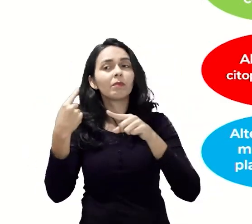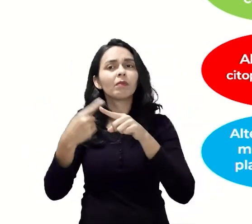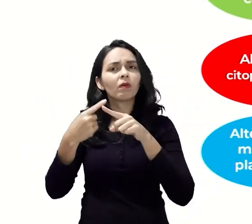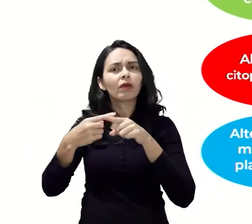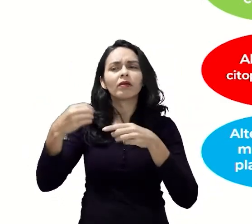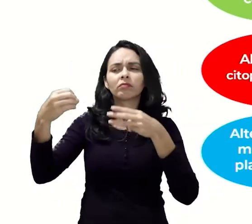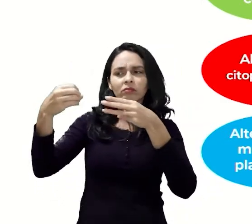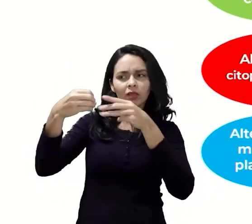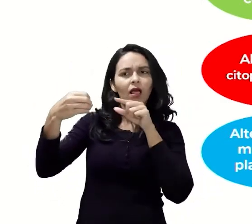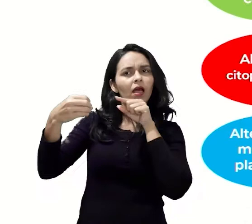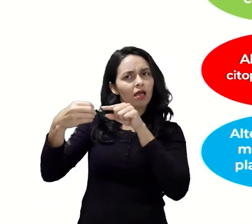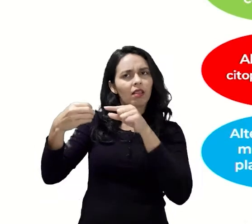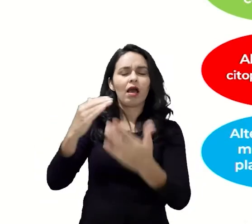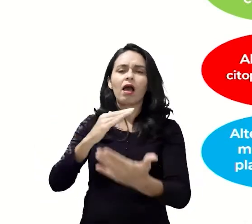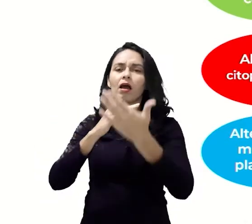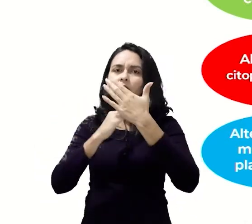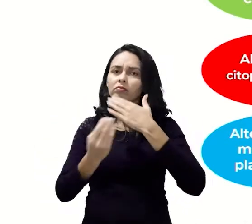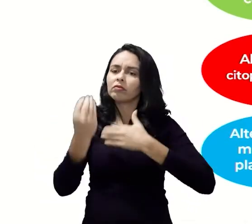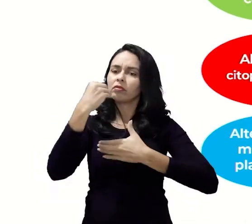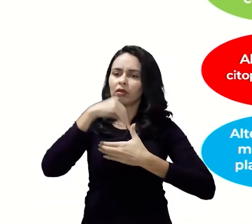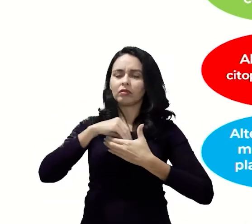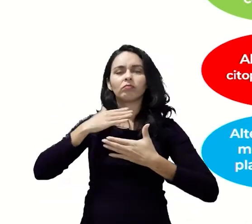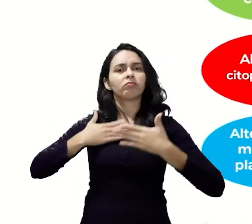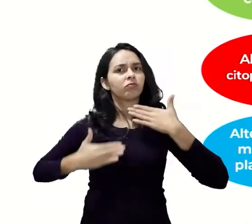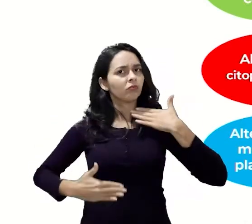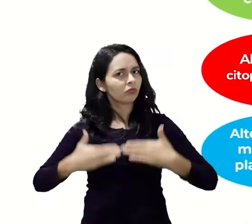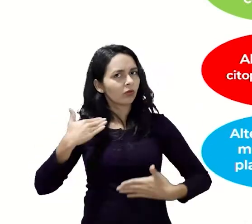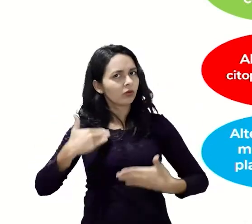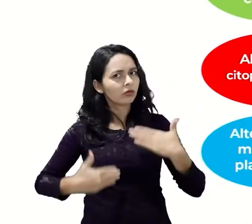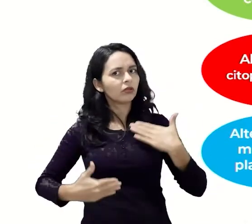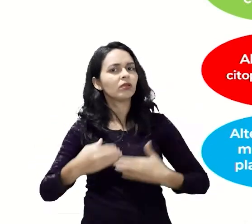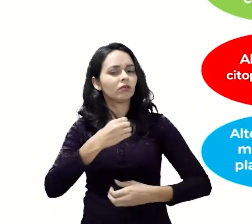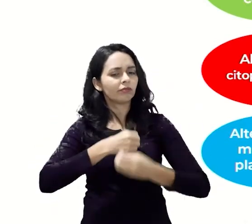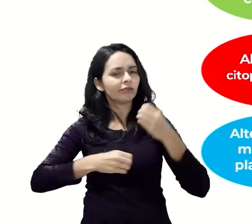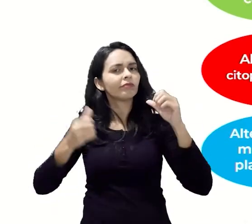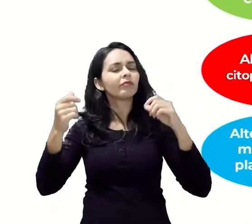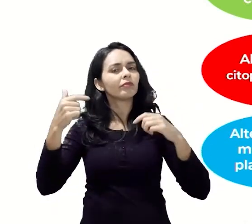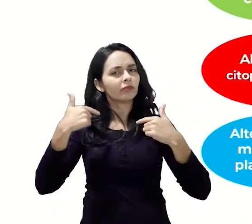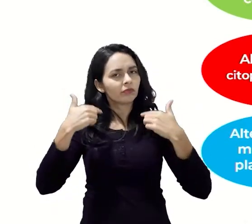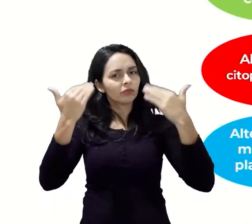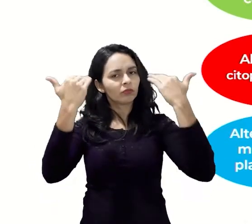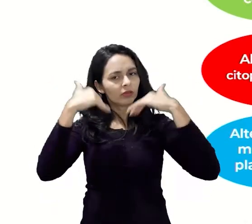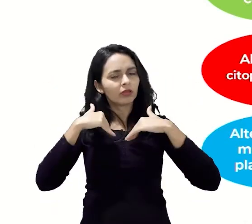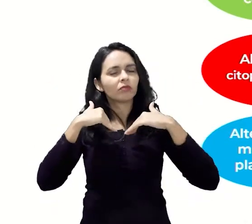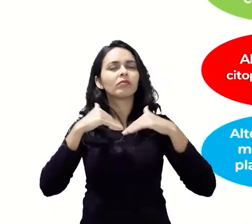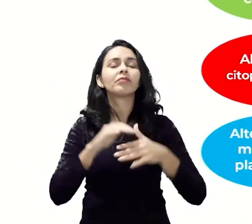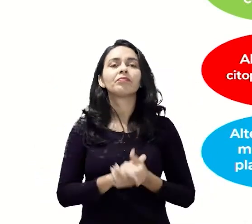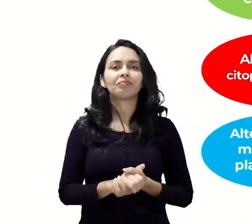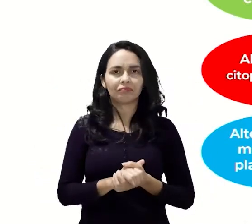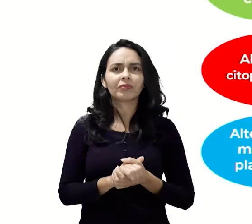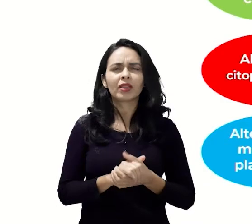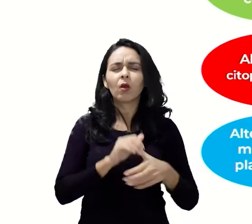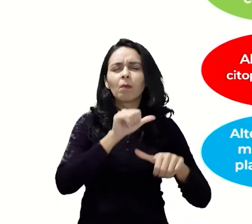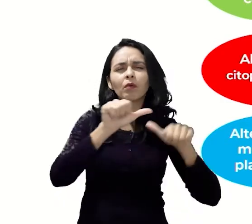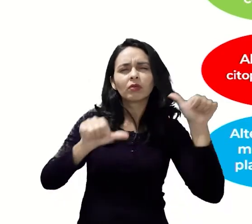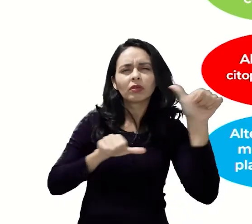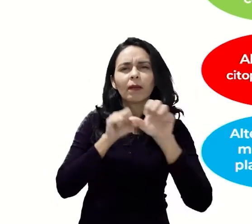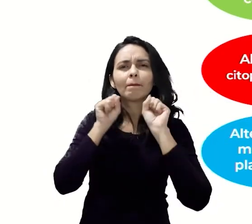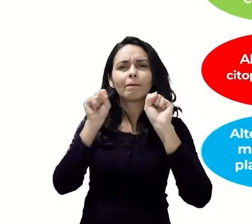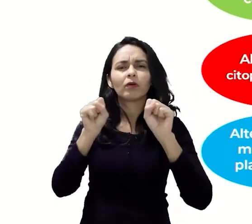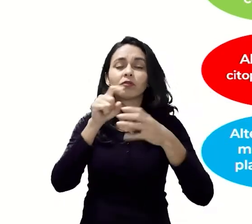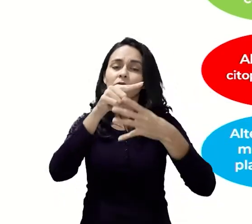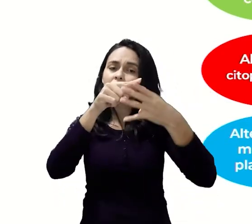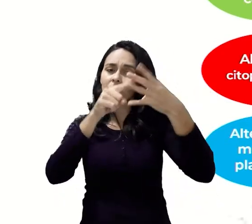porque ela que faz todas as funções básicas do nosso organismo como a gente verifica essas alterações